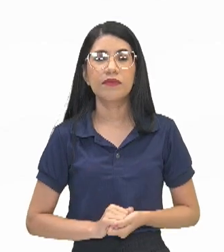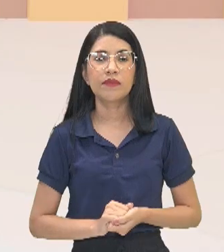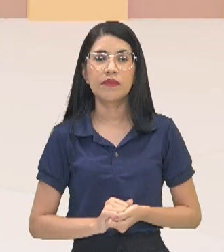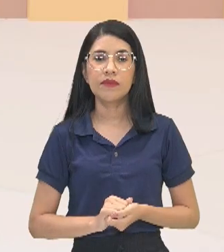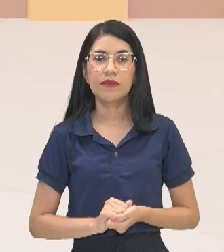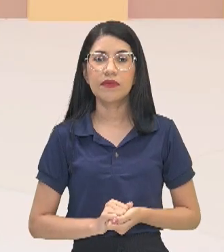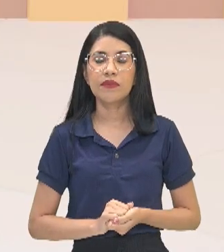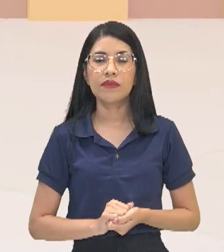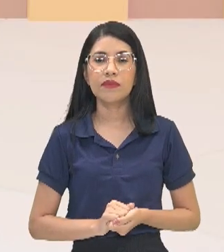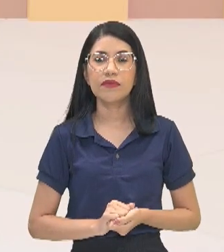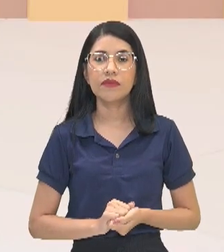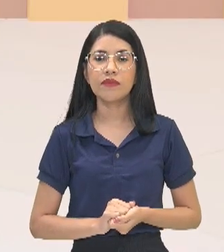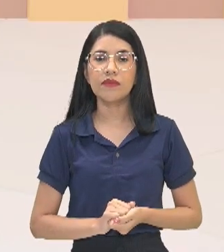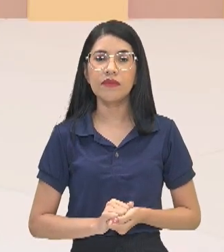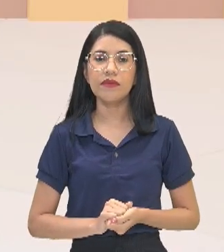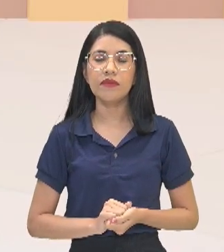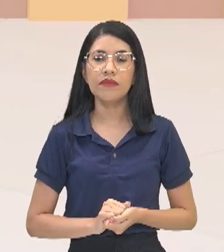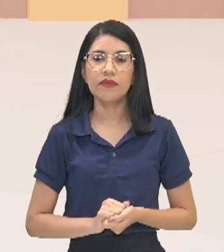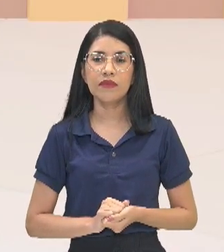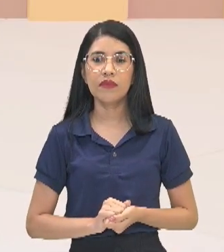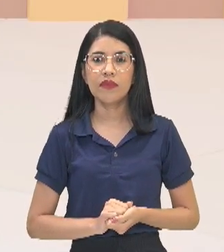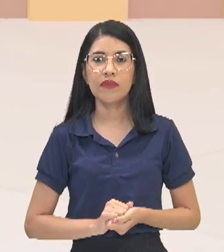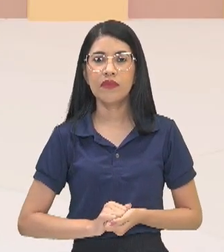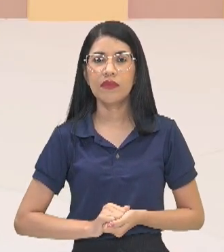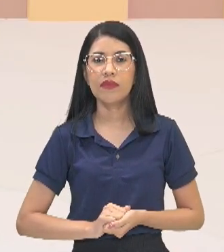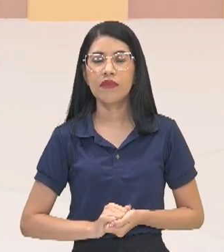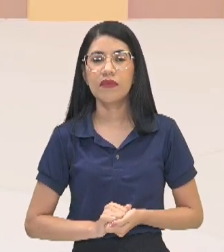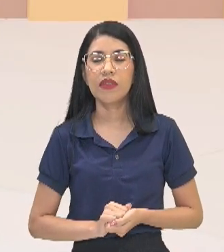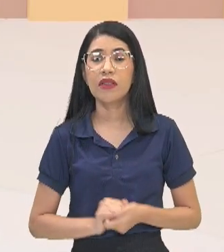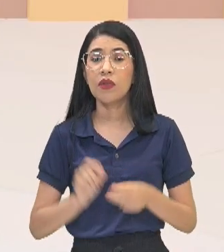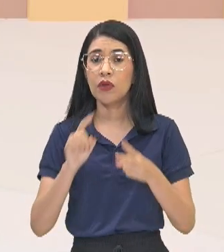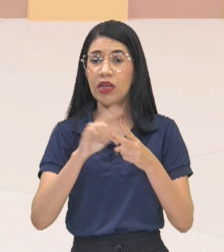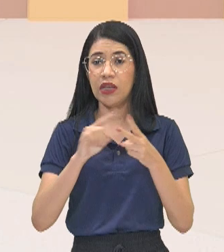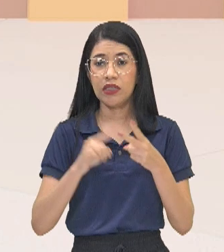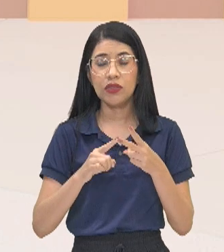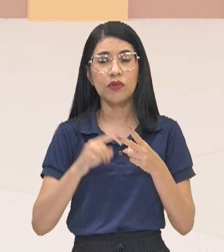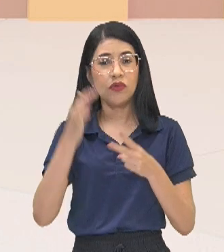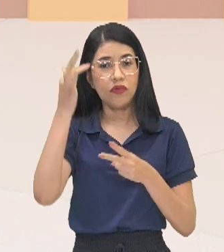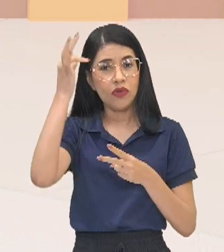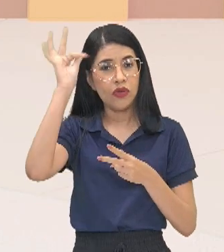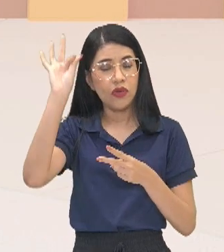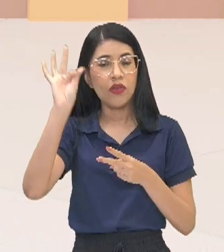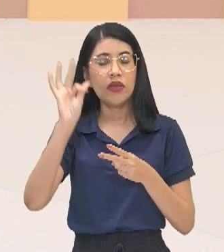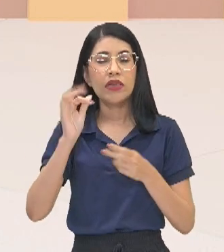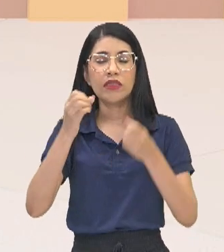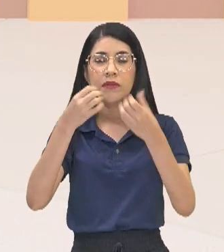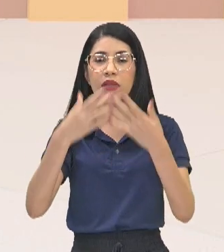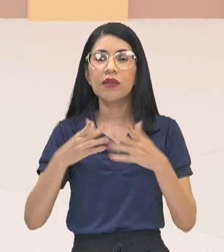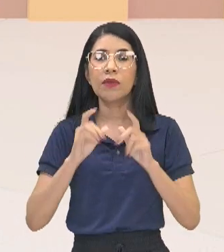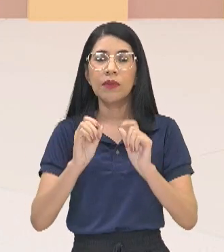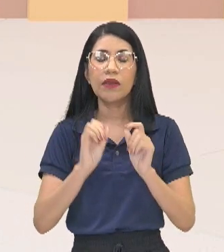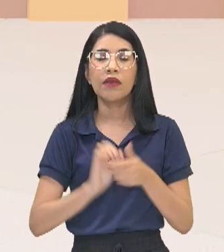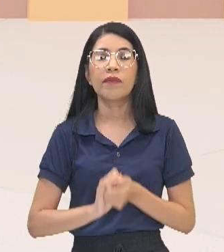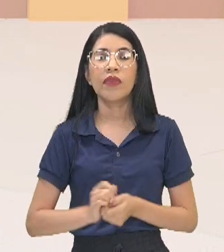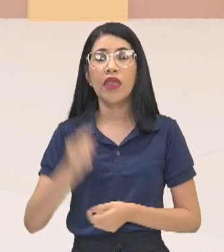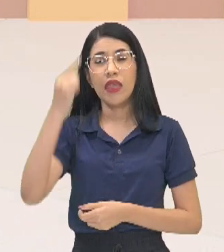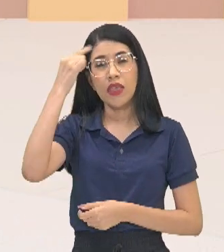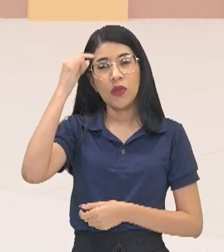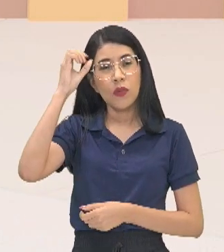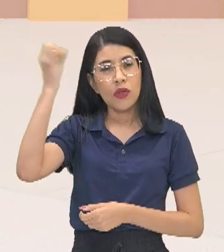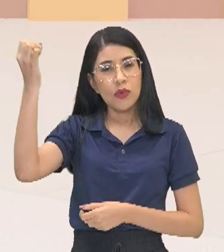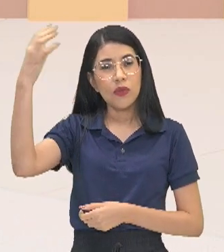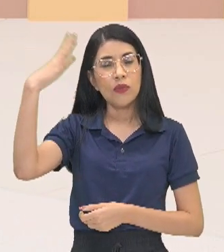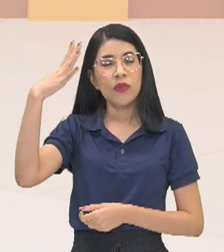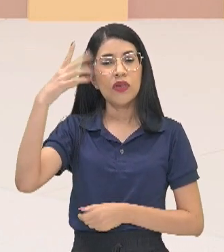lá. Então, olha só, Adorno e Horkheimer, eles vão dizer que o iluminismo